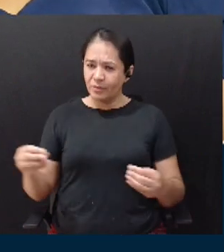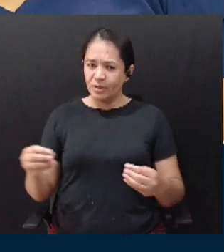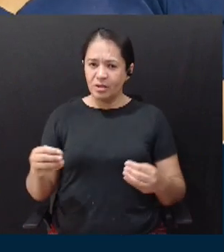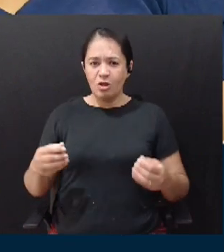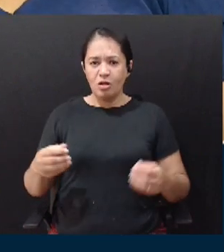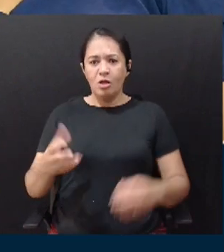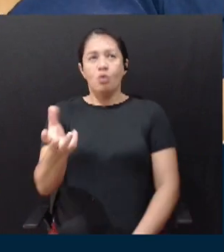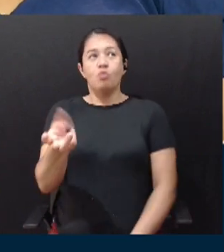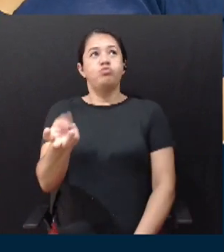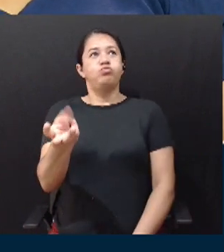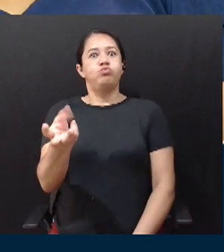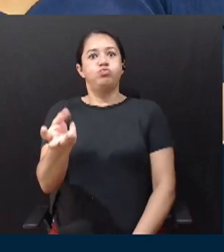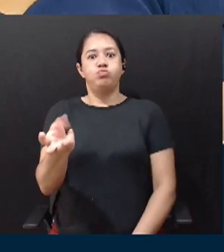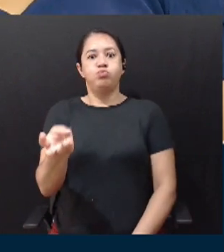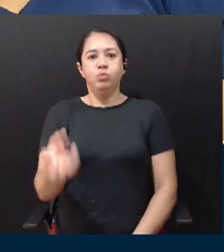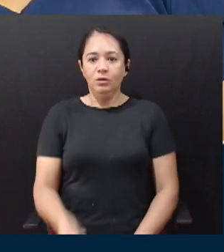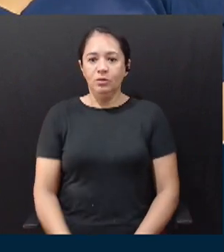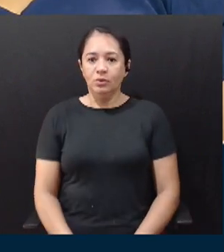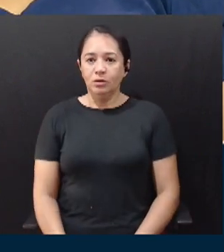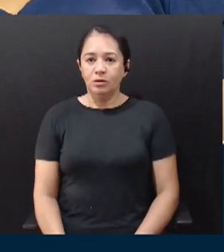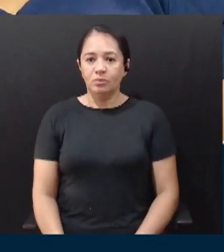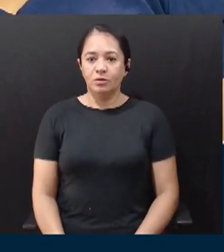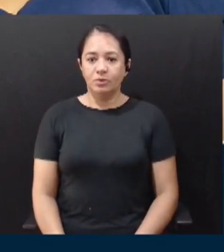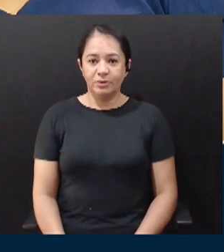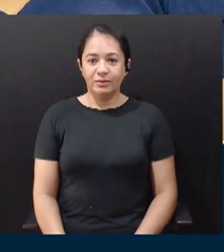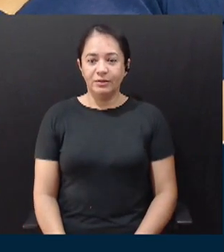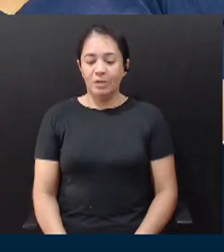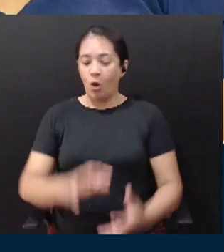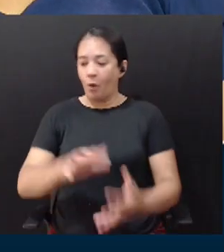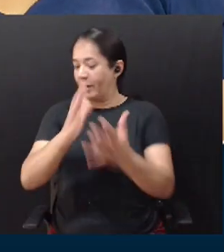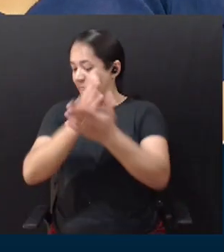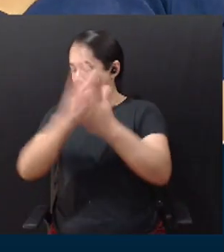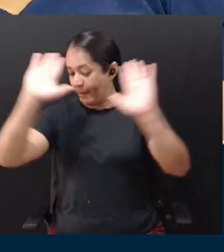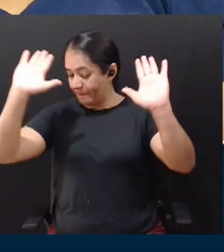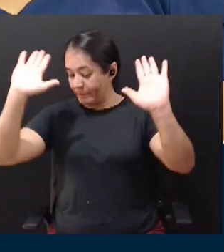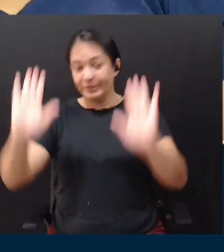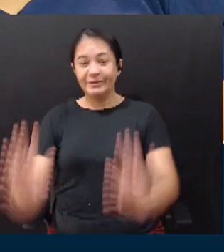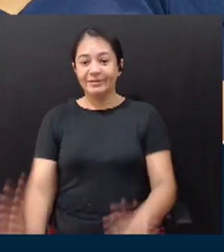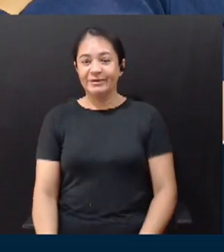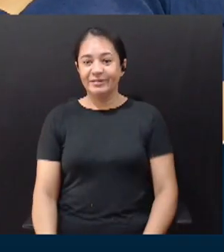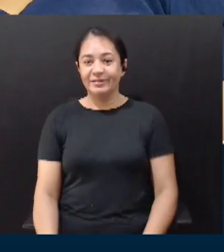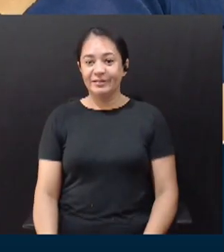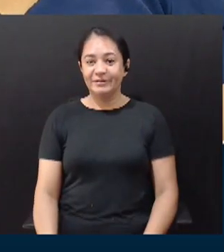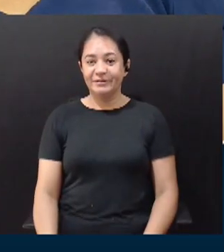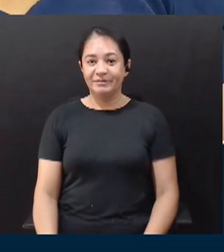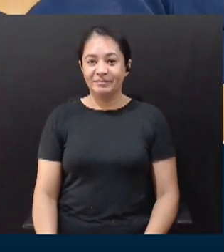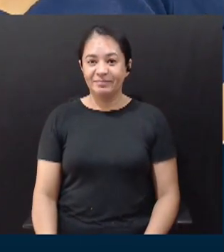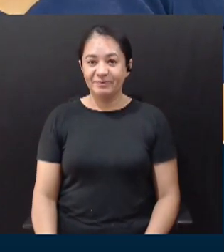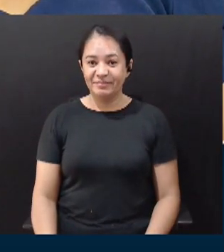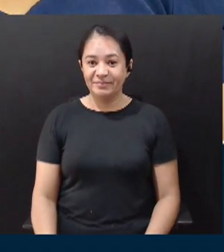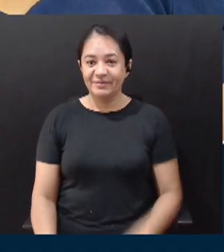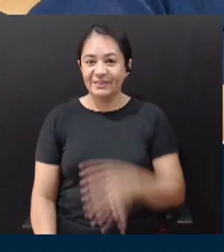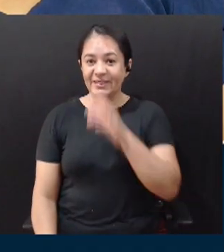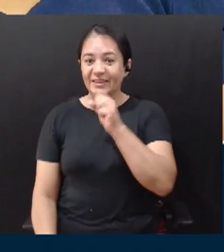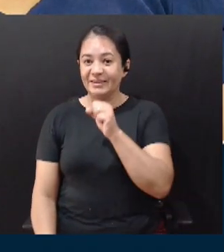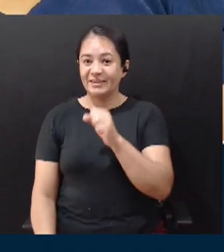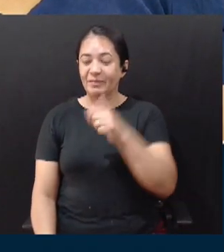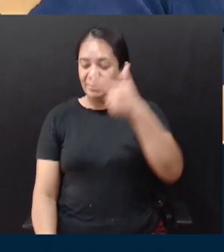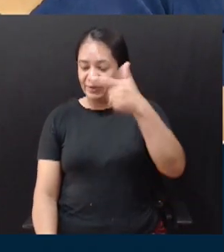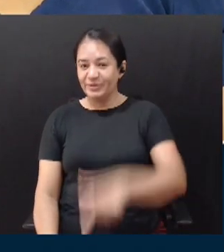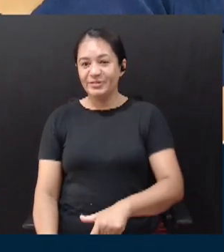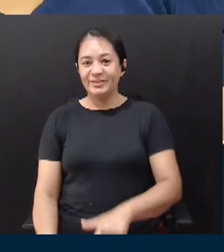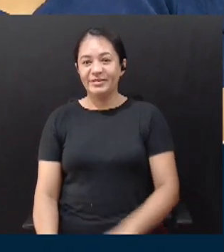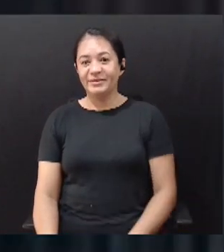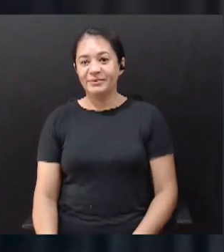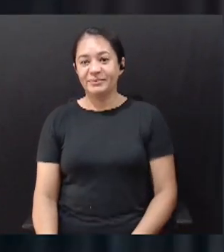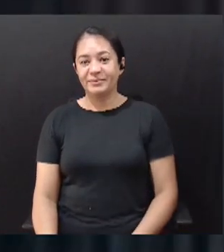Vamos lá. O mundo está acabando. Pensei que o mundo ia acabar na sexta, mas sábado tá eu aqui de novo. Mais ou menos isso, né? Exatamente.